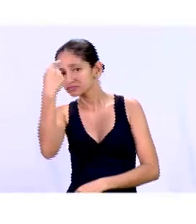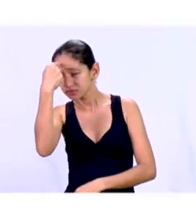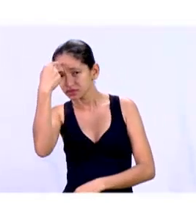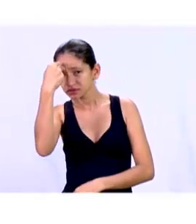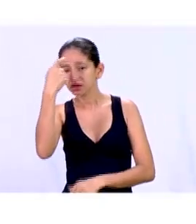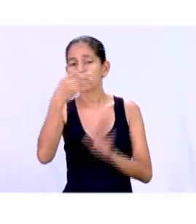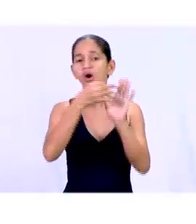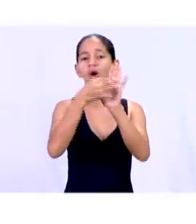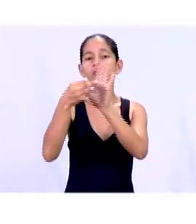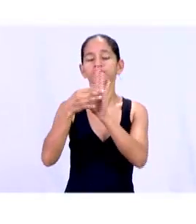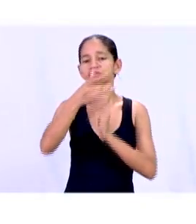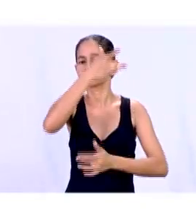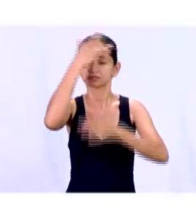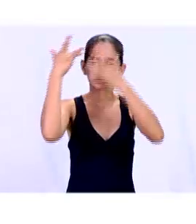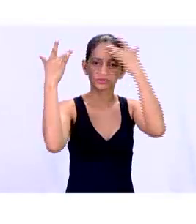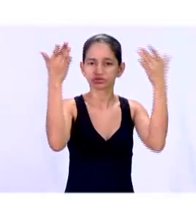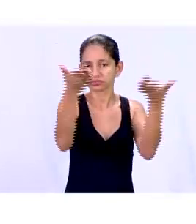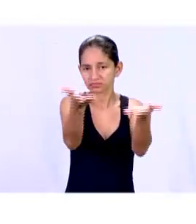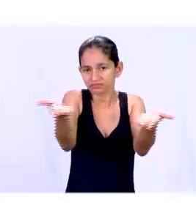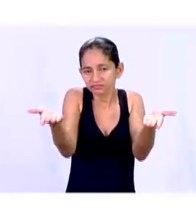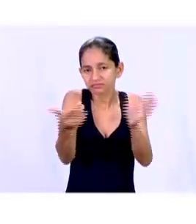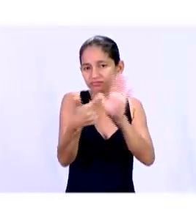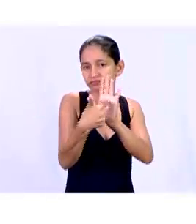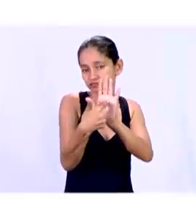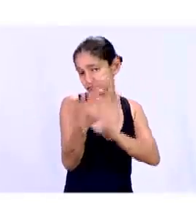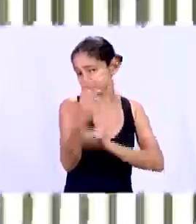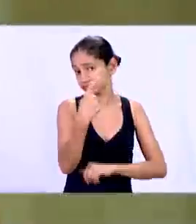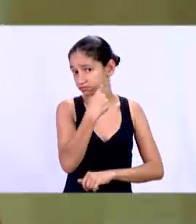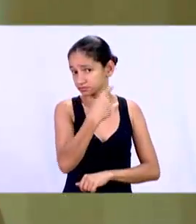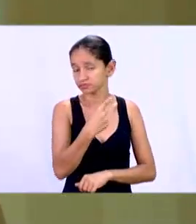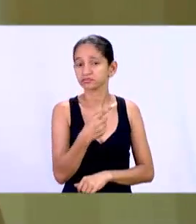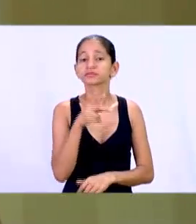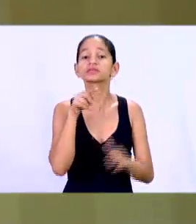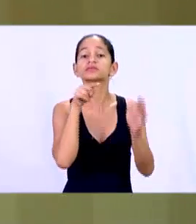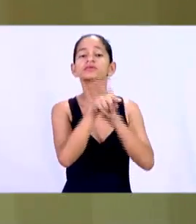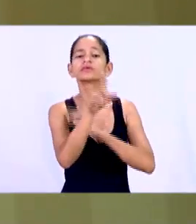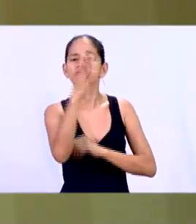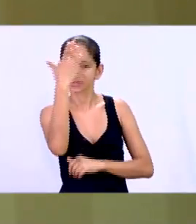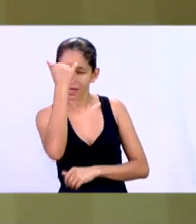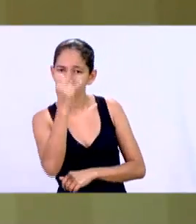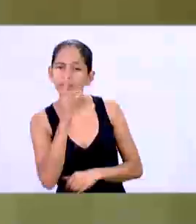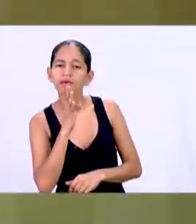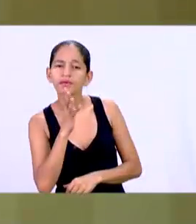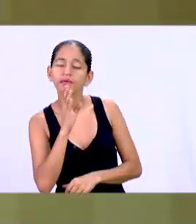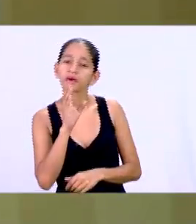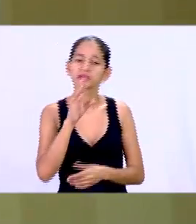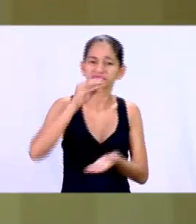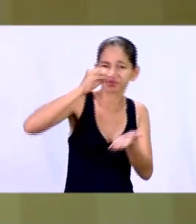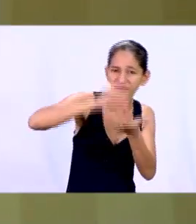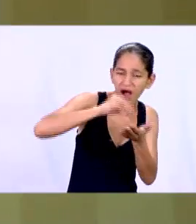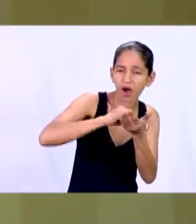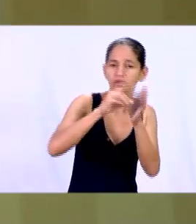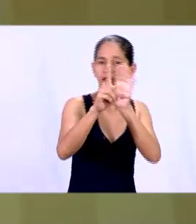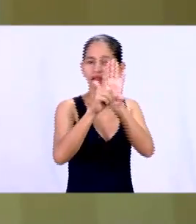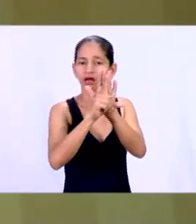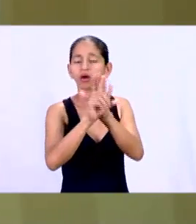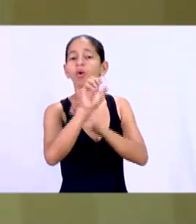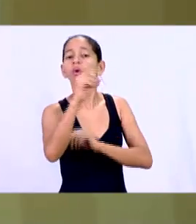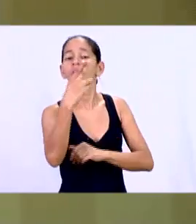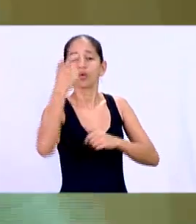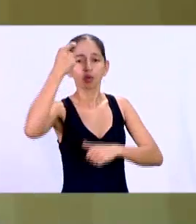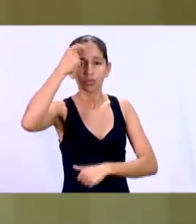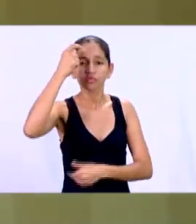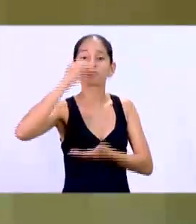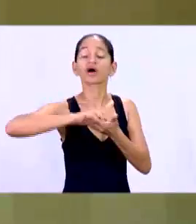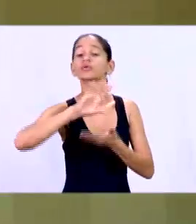agora a opinião de algumas pessoas sobre esses questionamentos. Você acha que a corrupção existe por ausência da lei ou é uma questão de